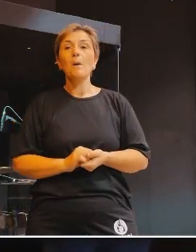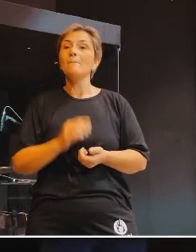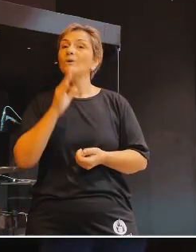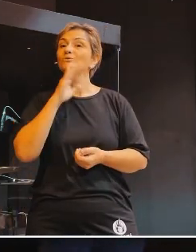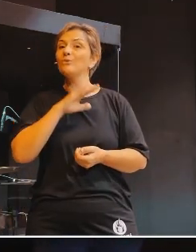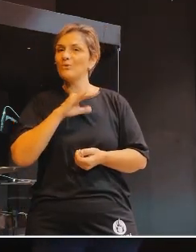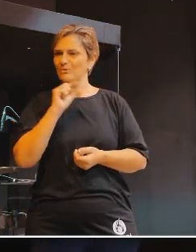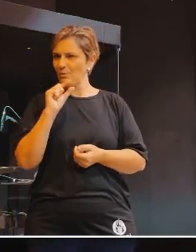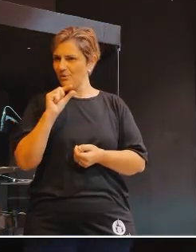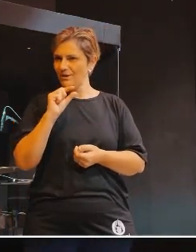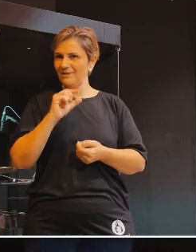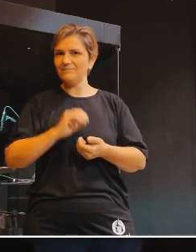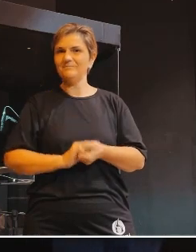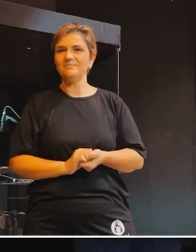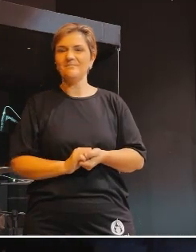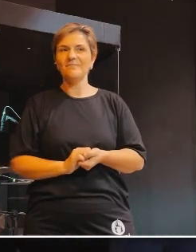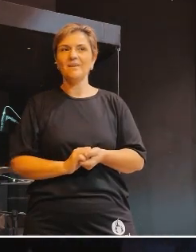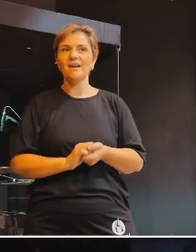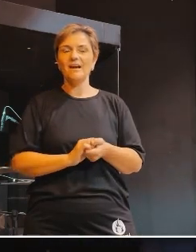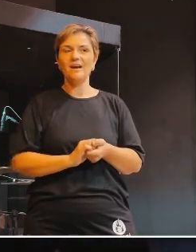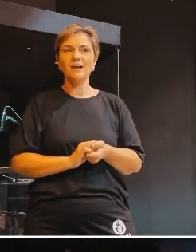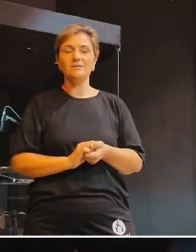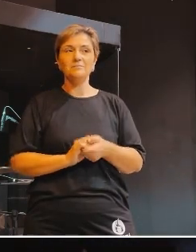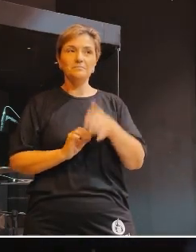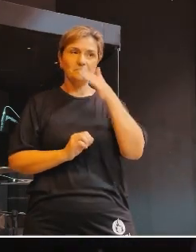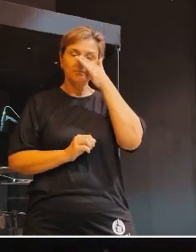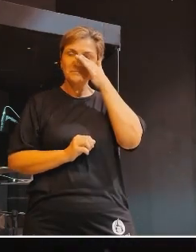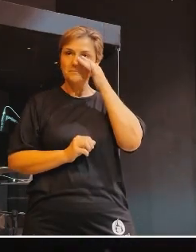Será que Jesus era um pouco irônico assim?